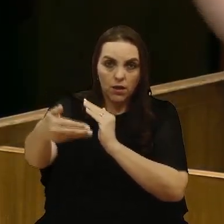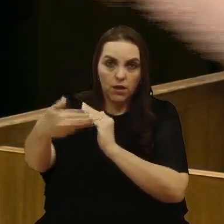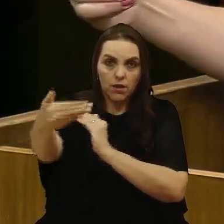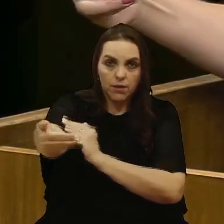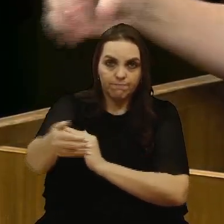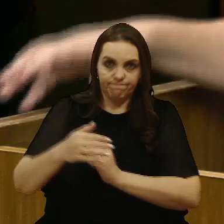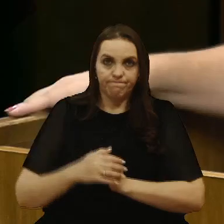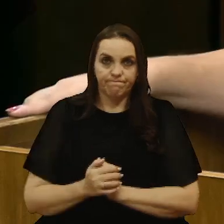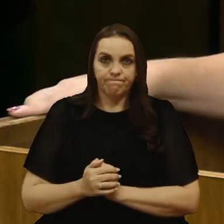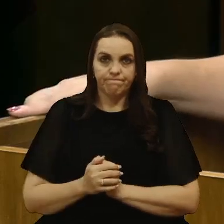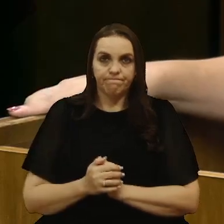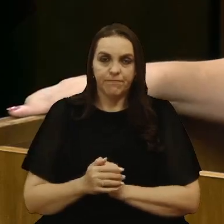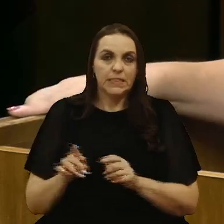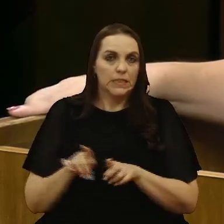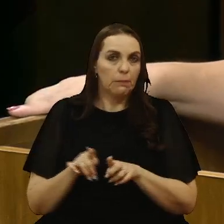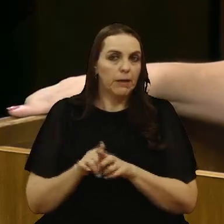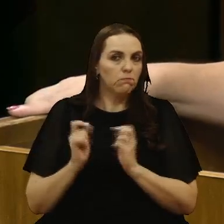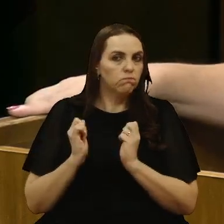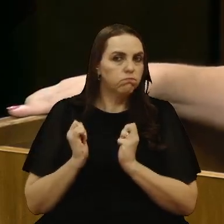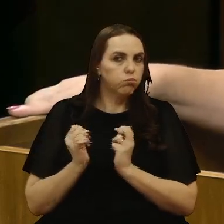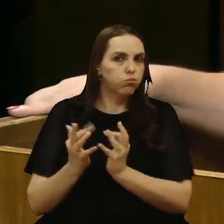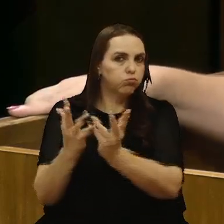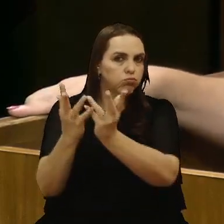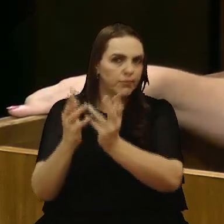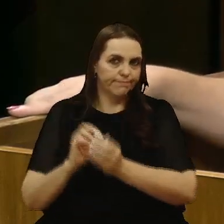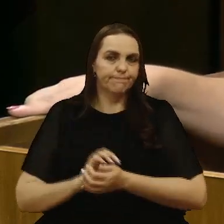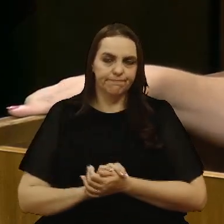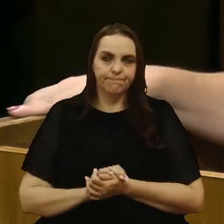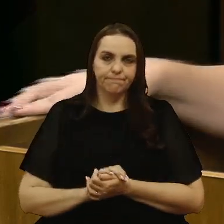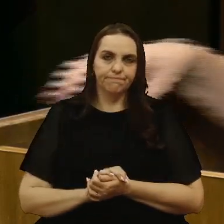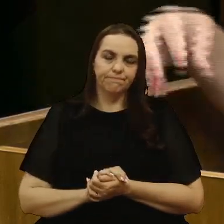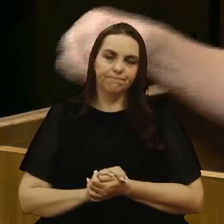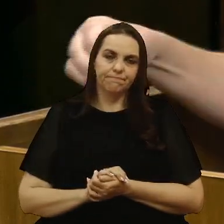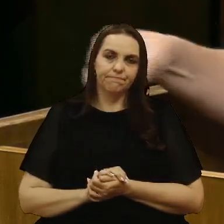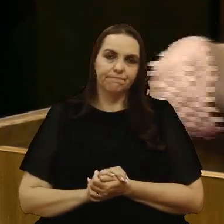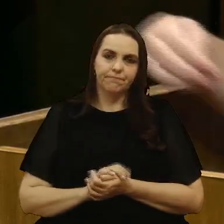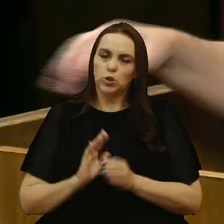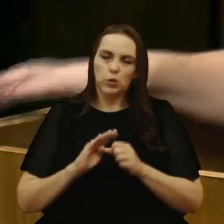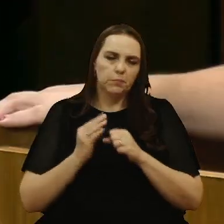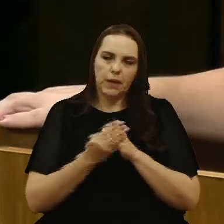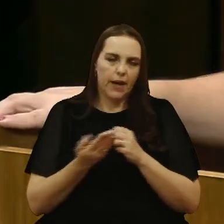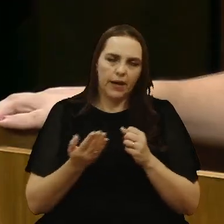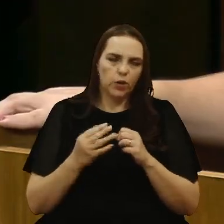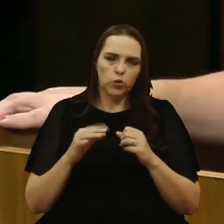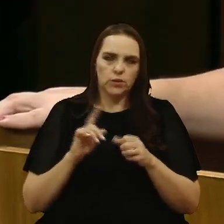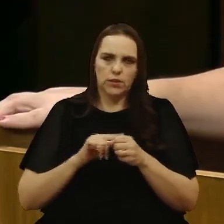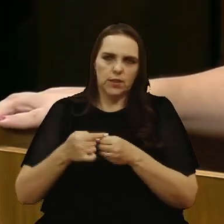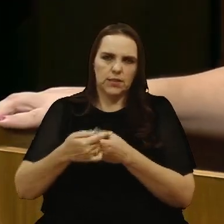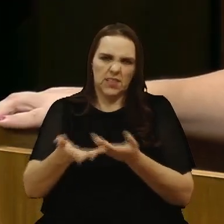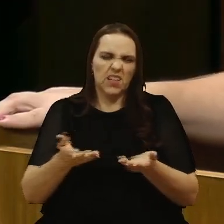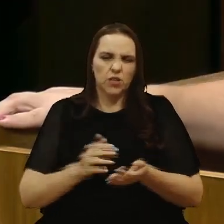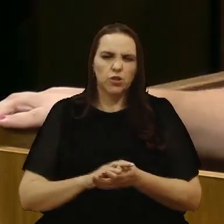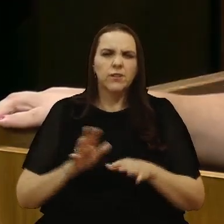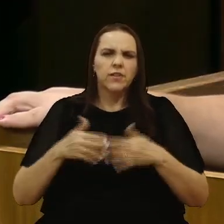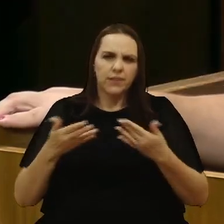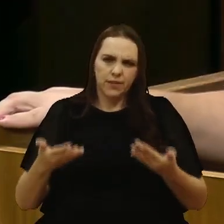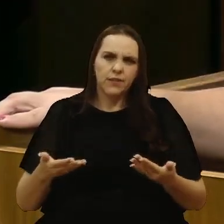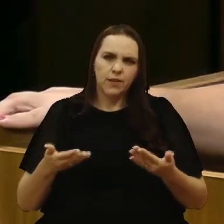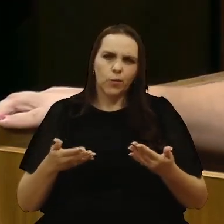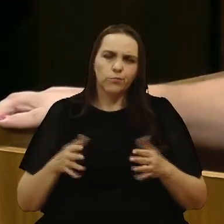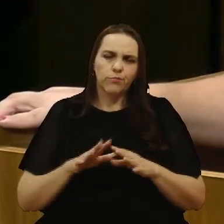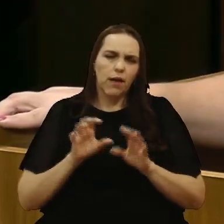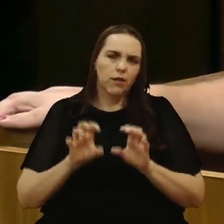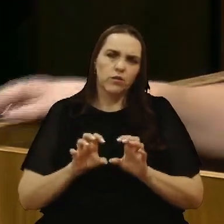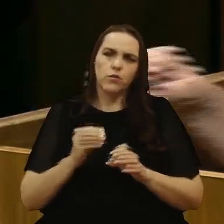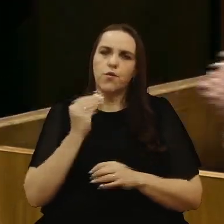pegar nos demais locais aí dos bairros e da nossa cidade. Então, era isso.